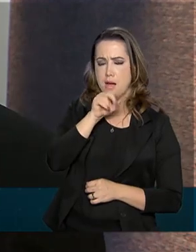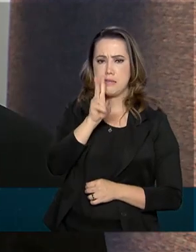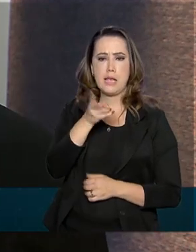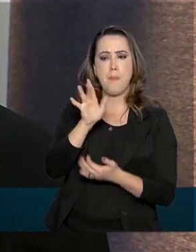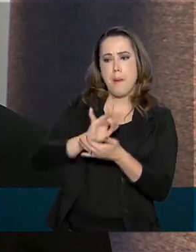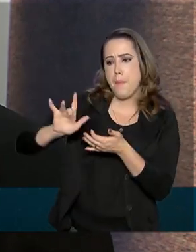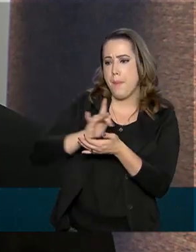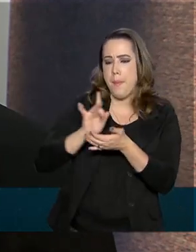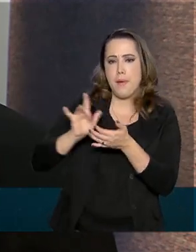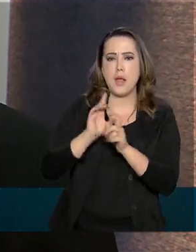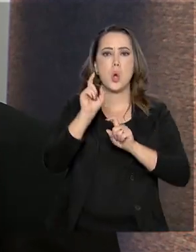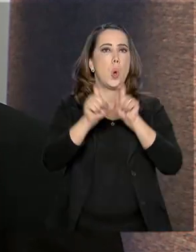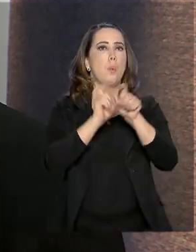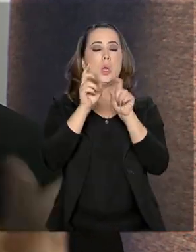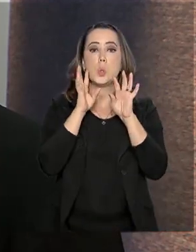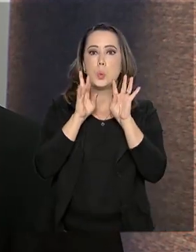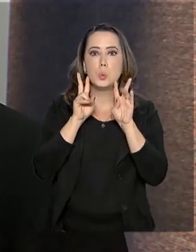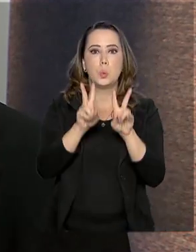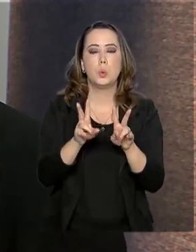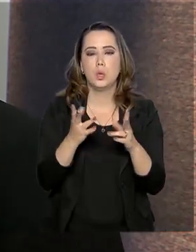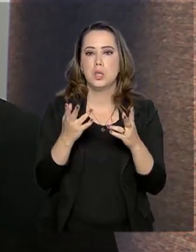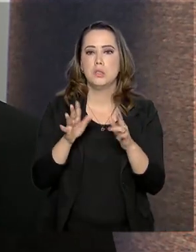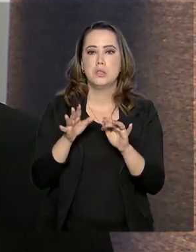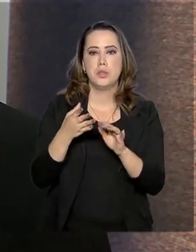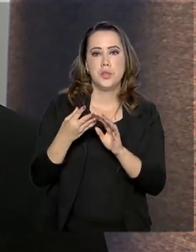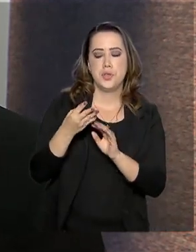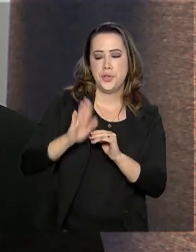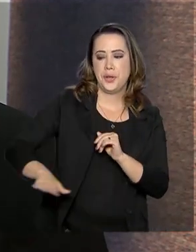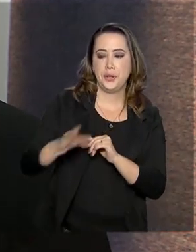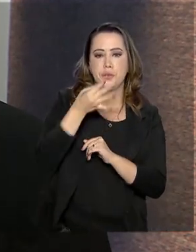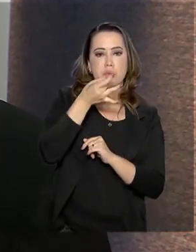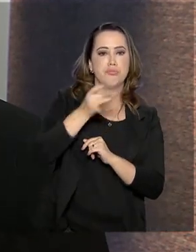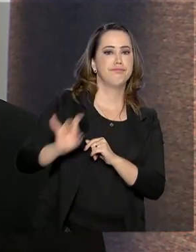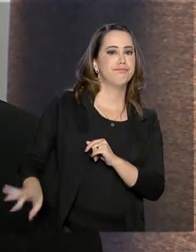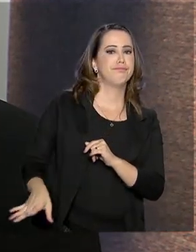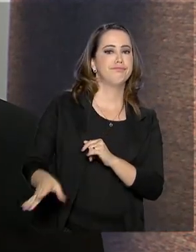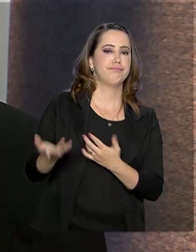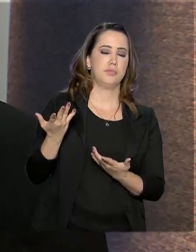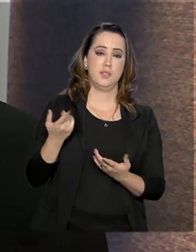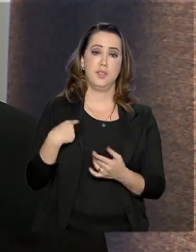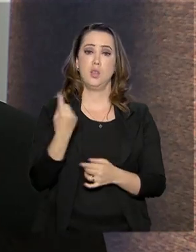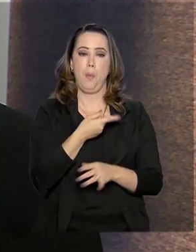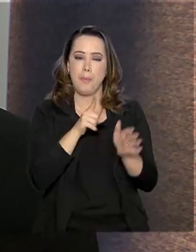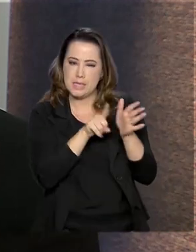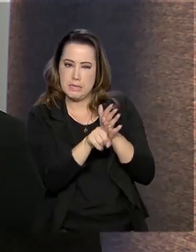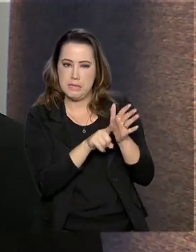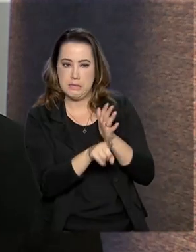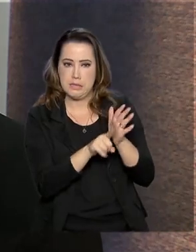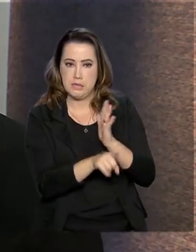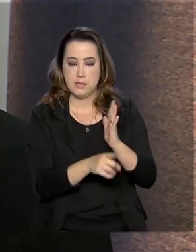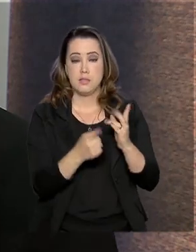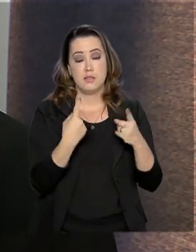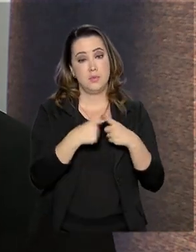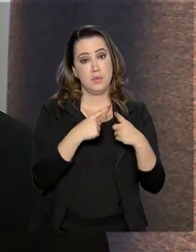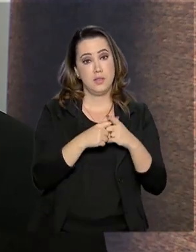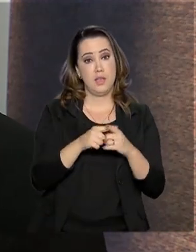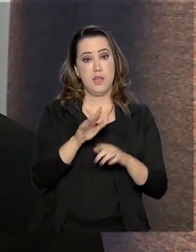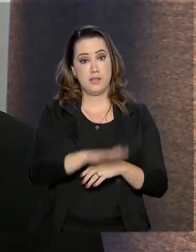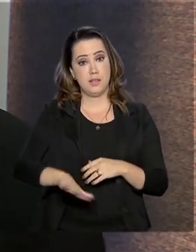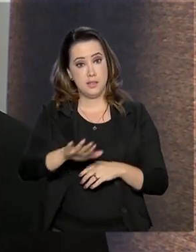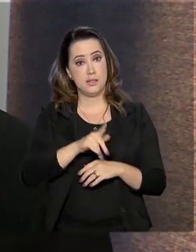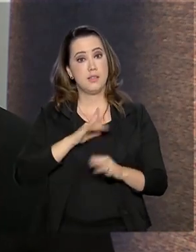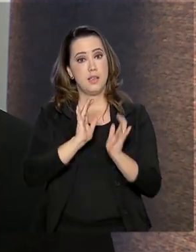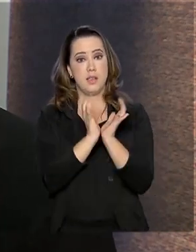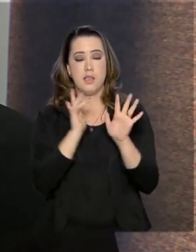demais no computador. Nós temos pesquisas que apontam, por exemplo, que as crianças têm redes sociais e os seus